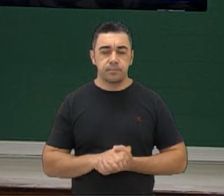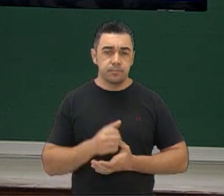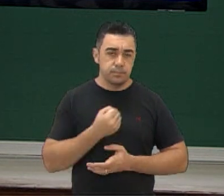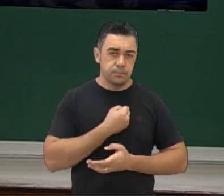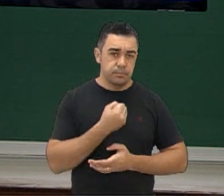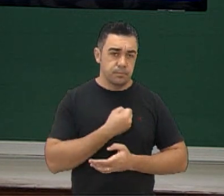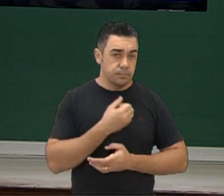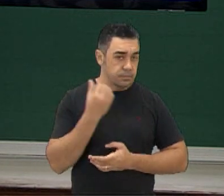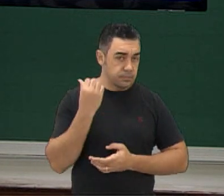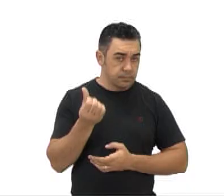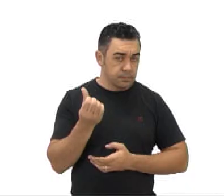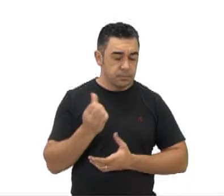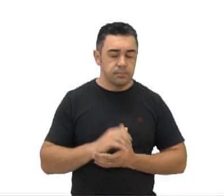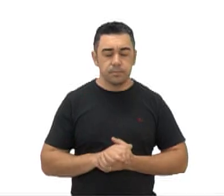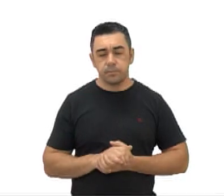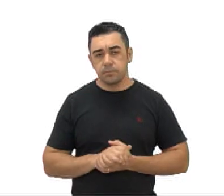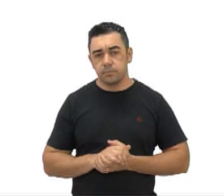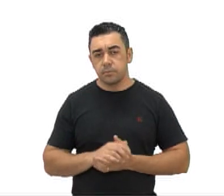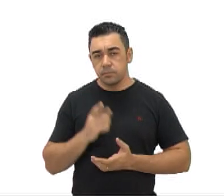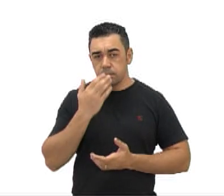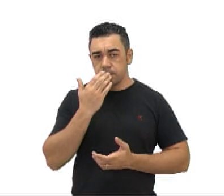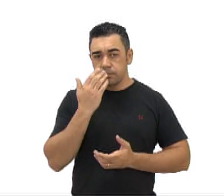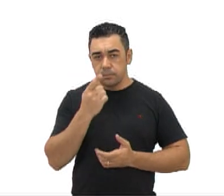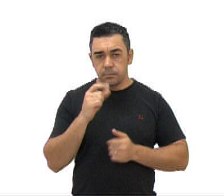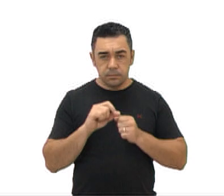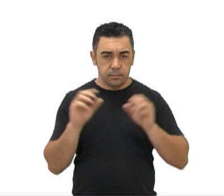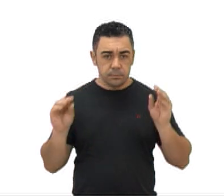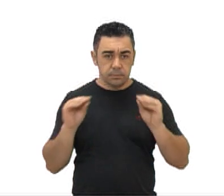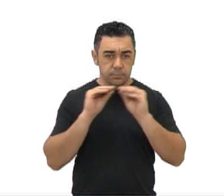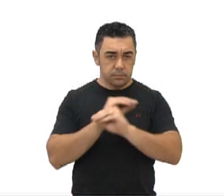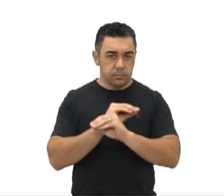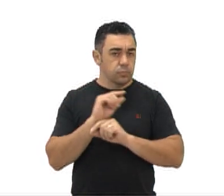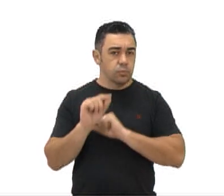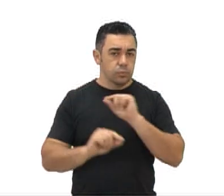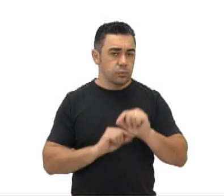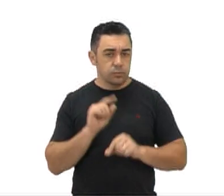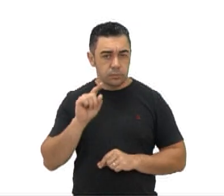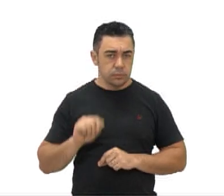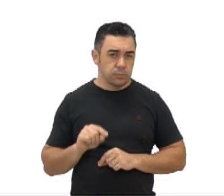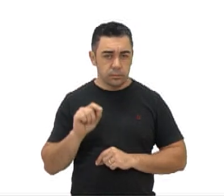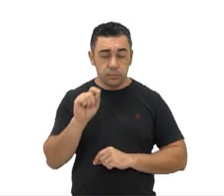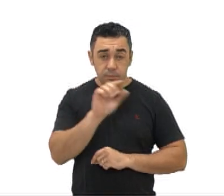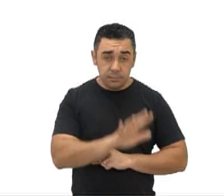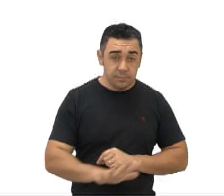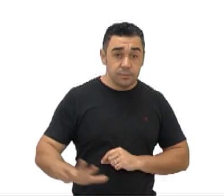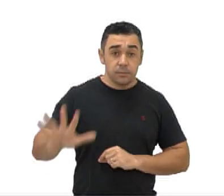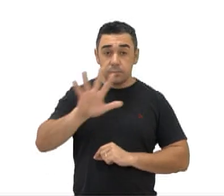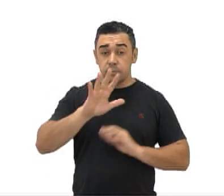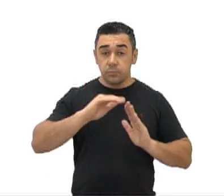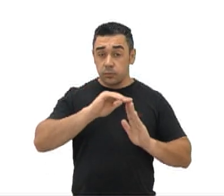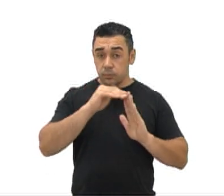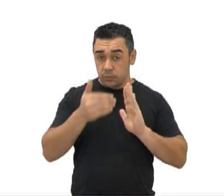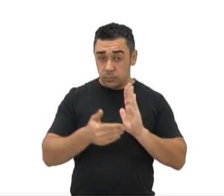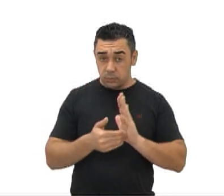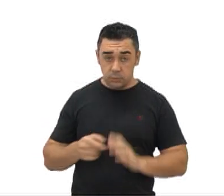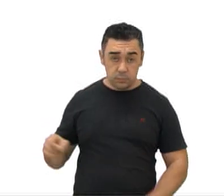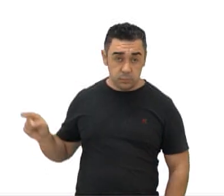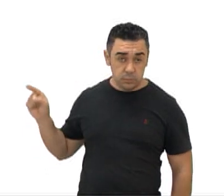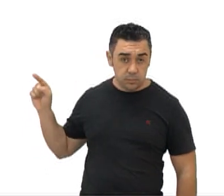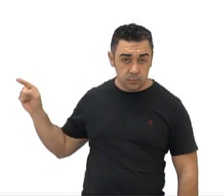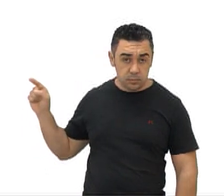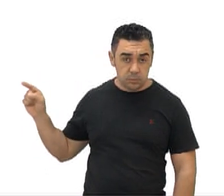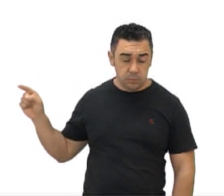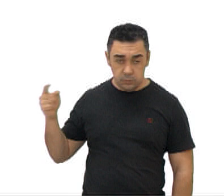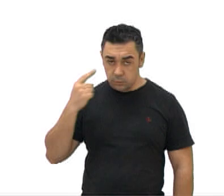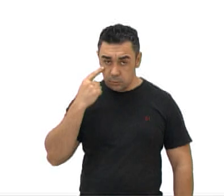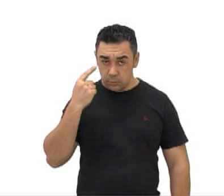exercício 6, escreva uma expressão algébrica que representa a área total da figura abaixo. Então,